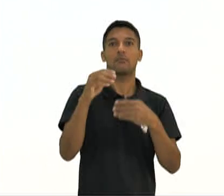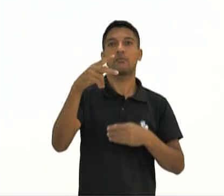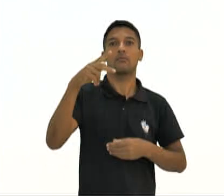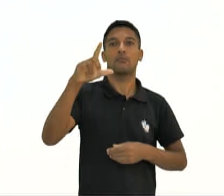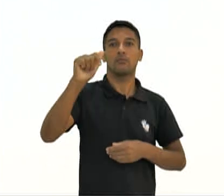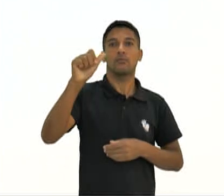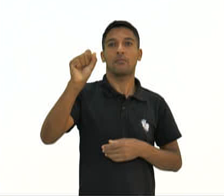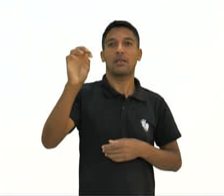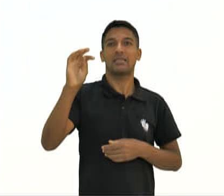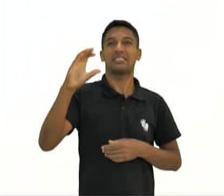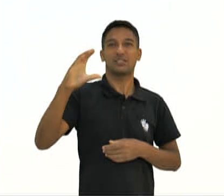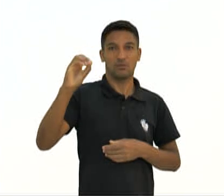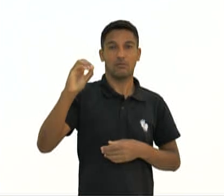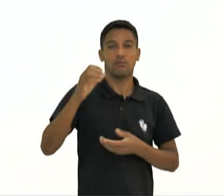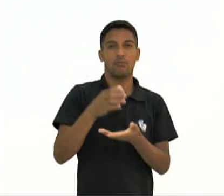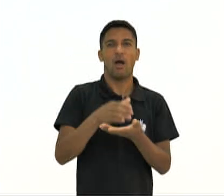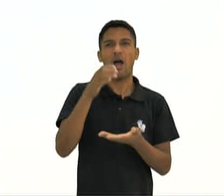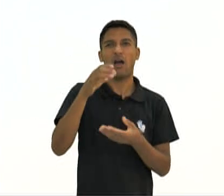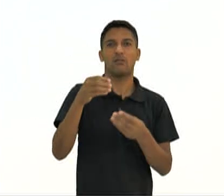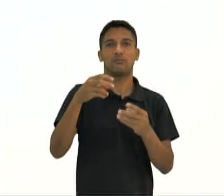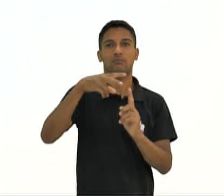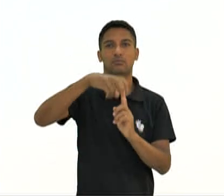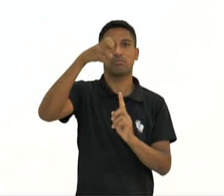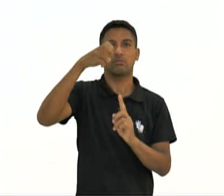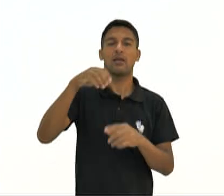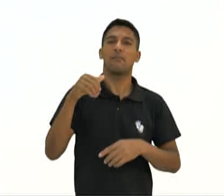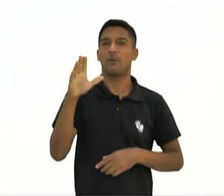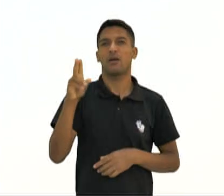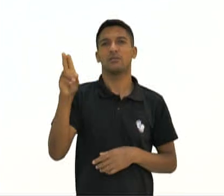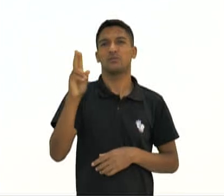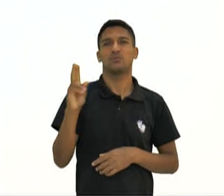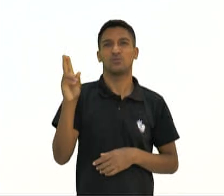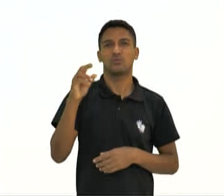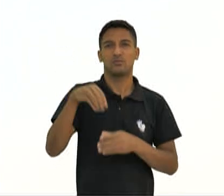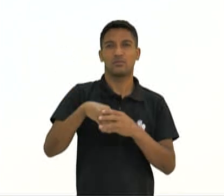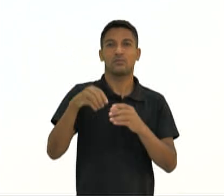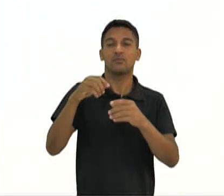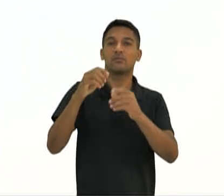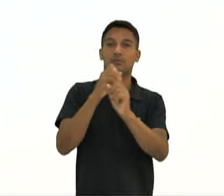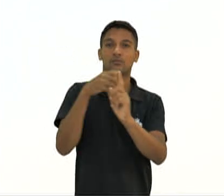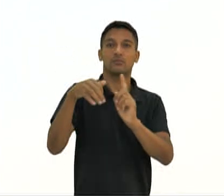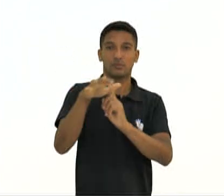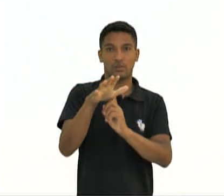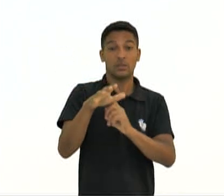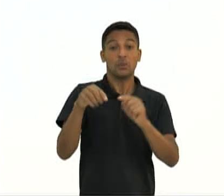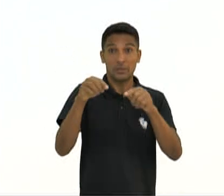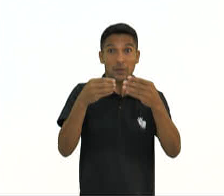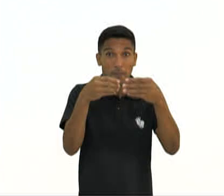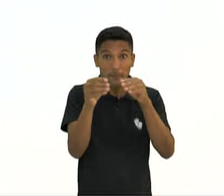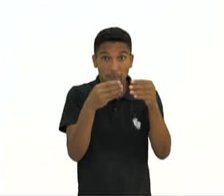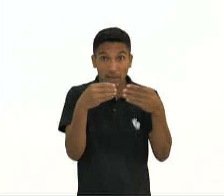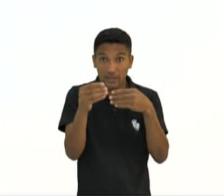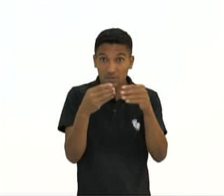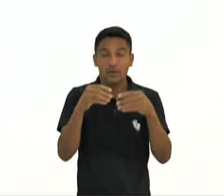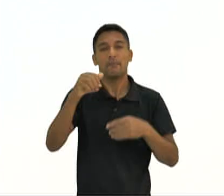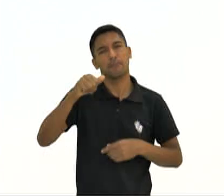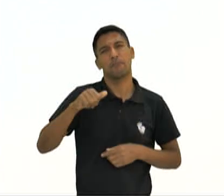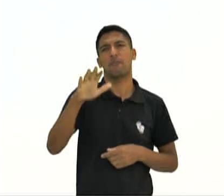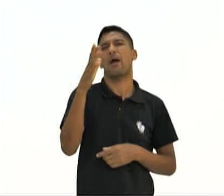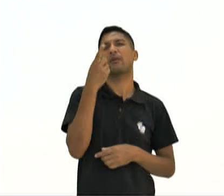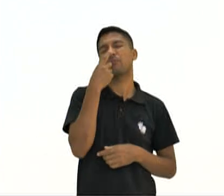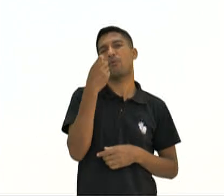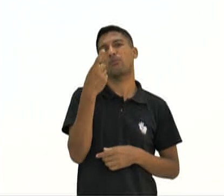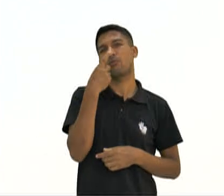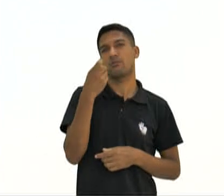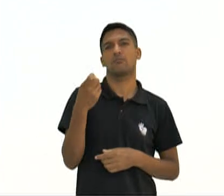sociedade. Consequentemente, é um dos maiores poluentes do meio ambiente, fazendo-se necessárias medidas urgentes do controle